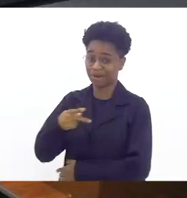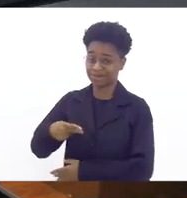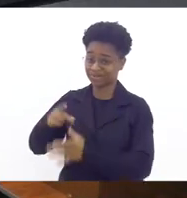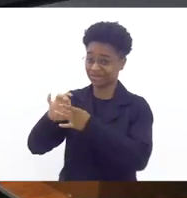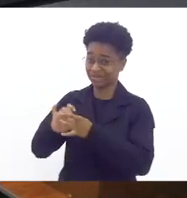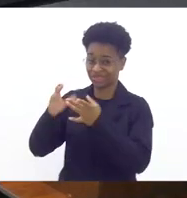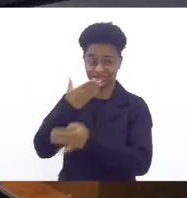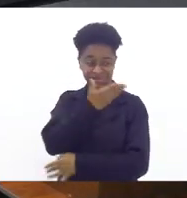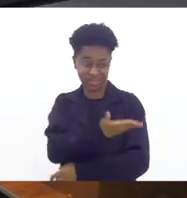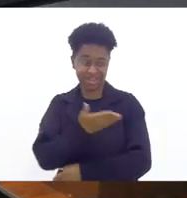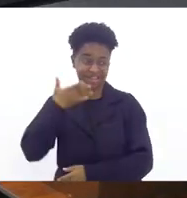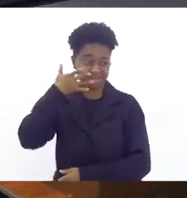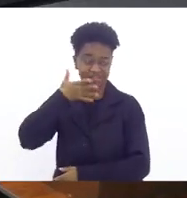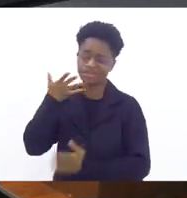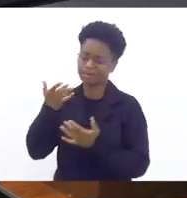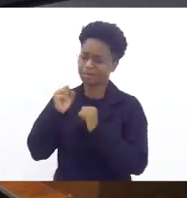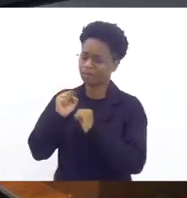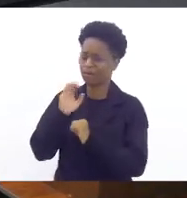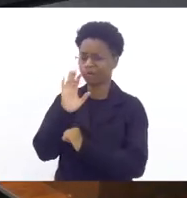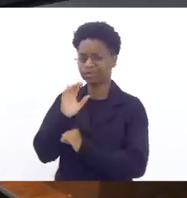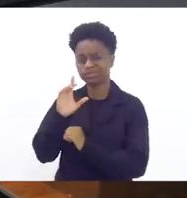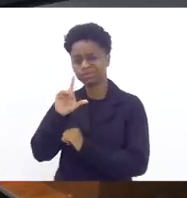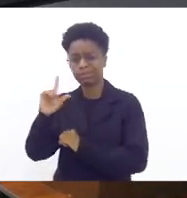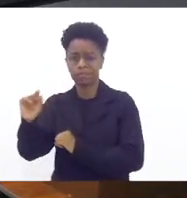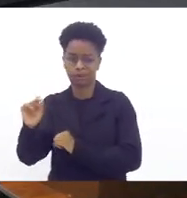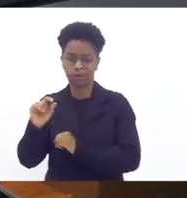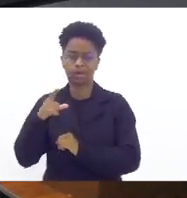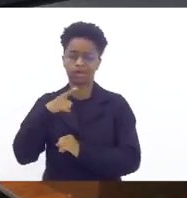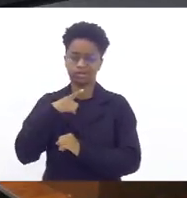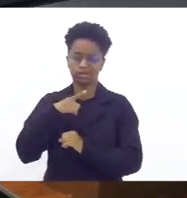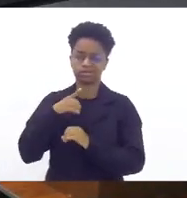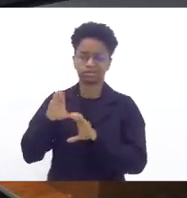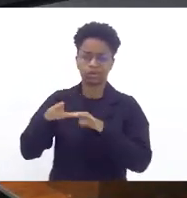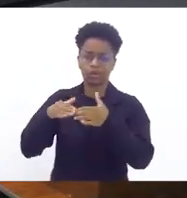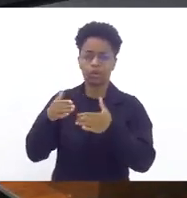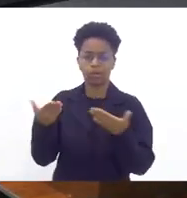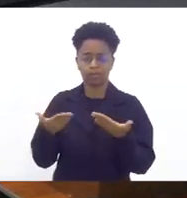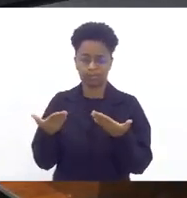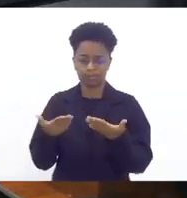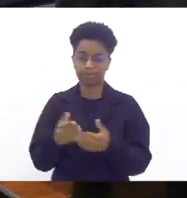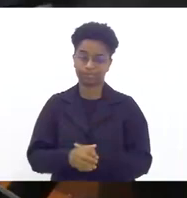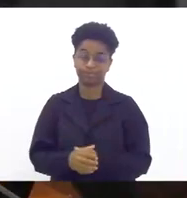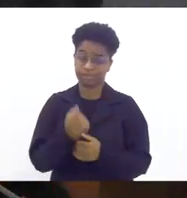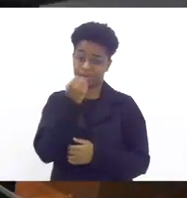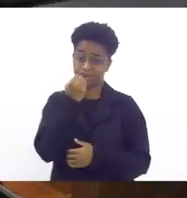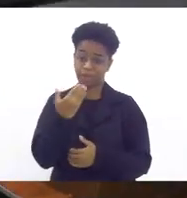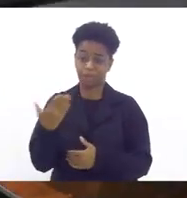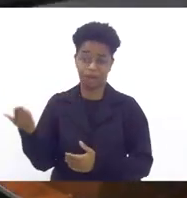para o Negro Gun, então vá em paz, instalar a sua comissão. Essa foi boa.